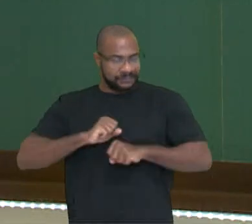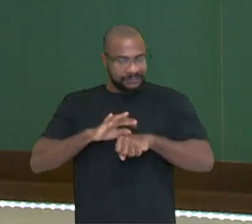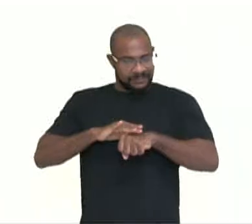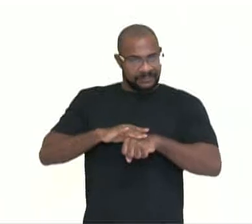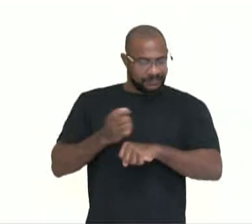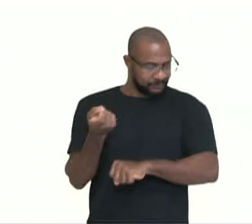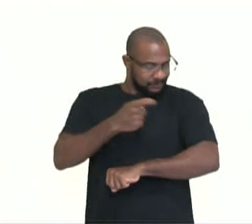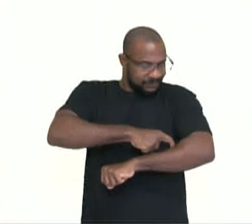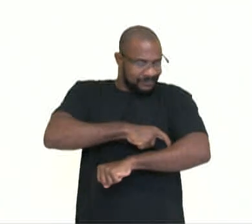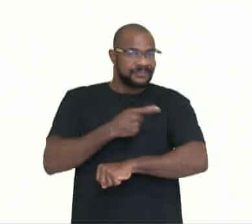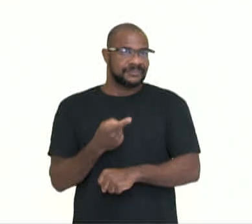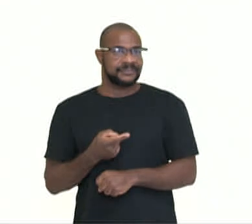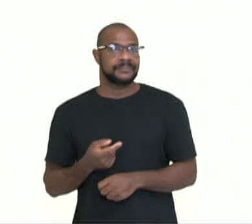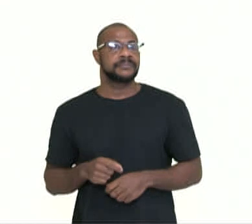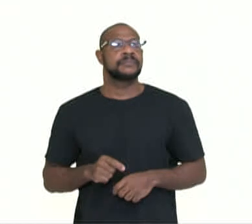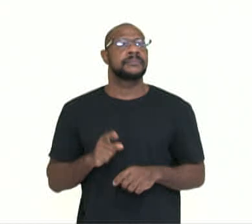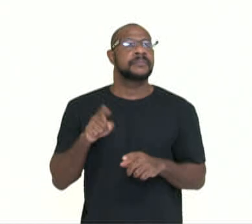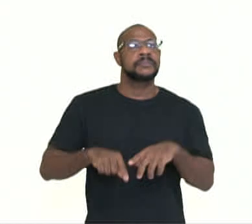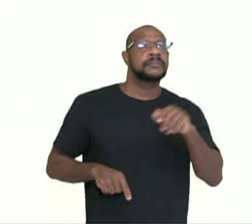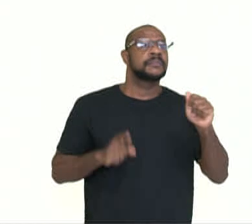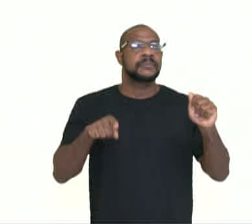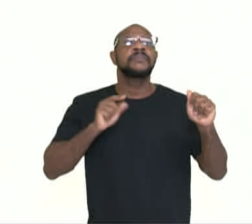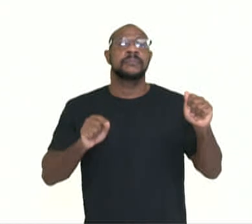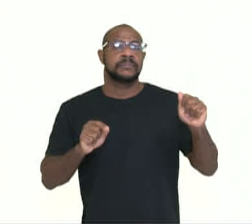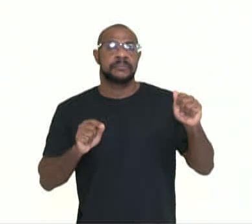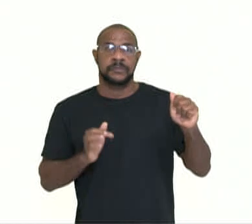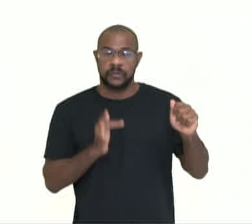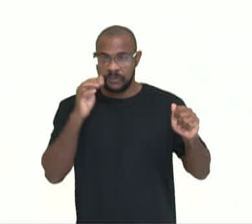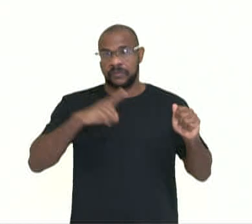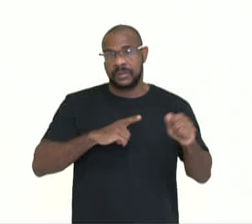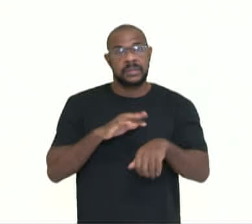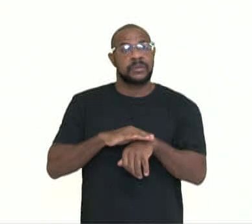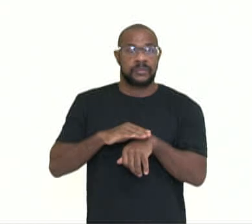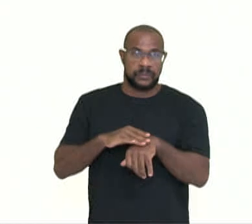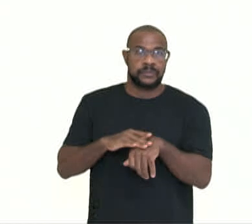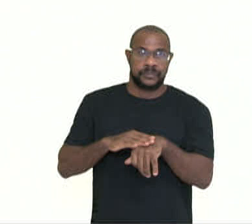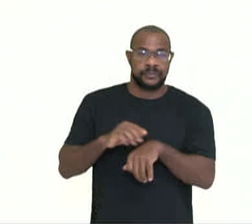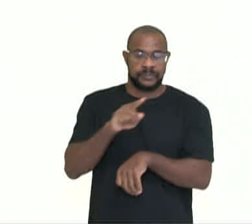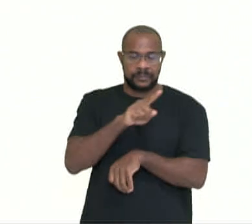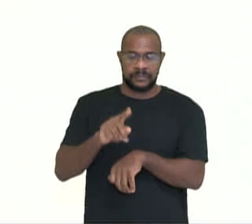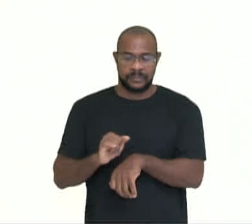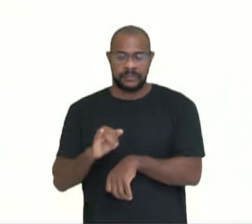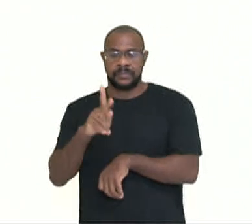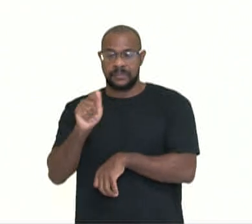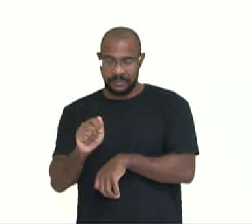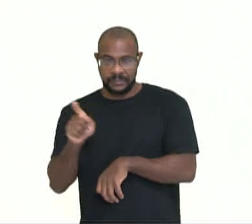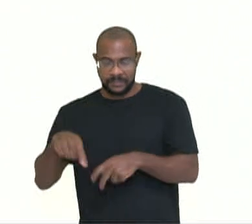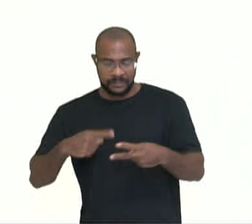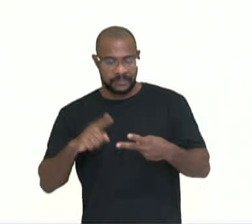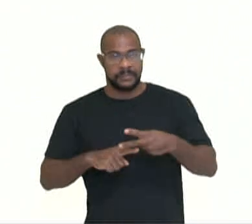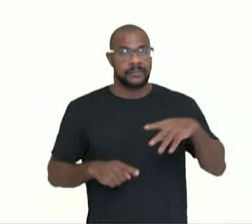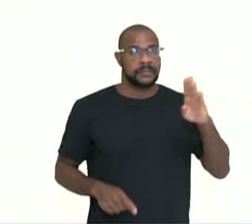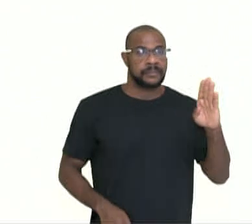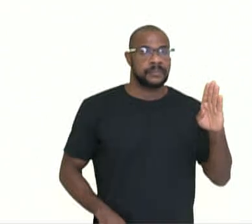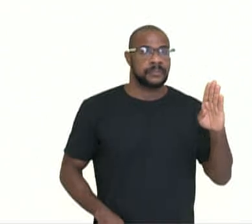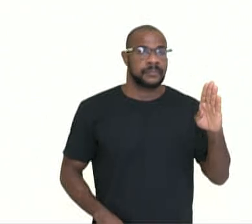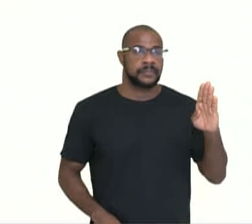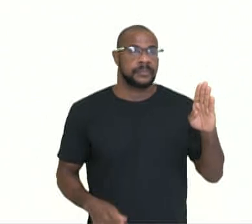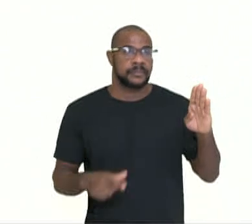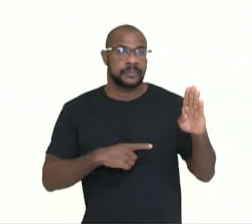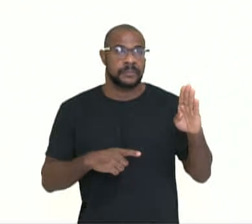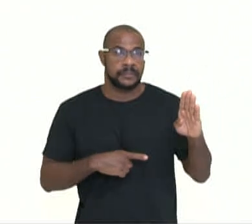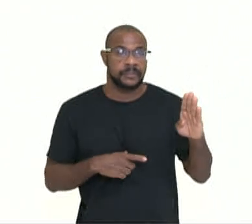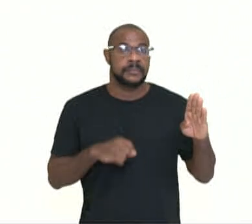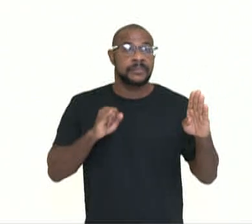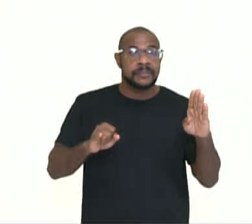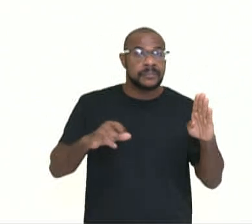letra A, certamente terá uma criança com a síndrome congênita do Zika. Letra B. Caso